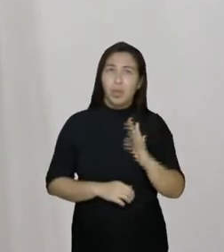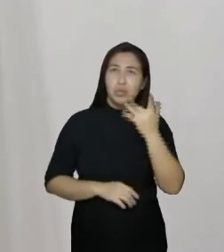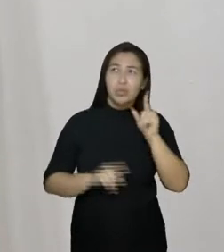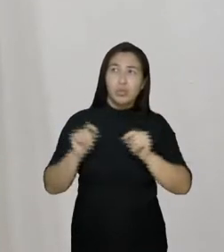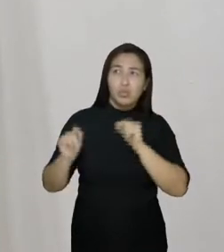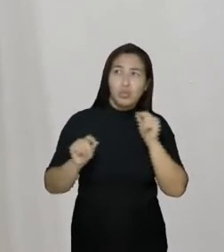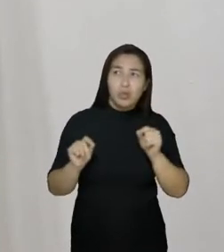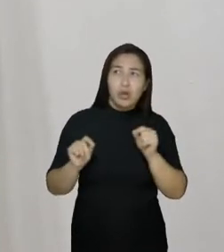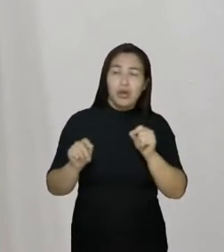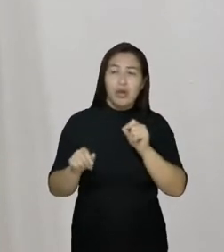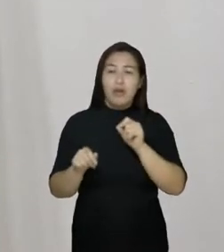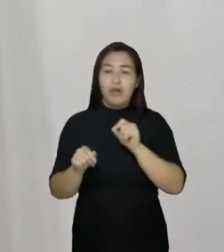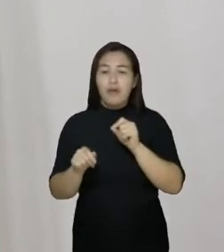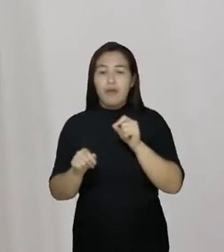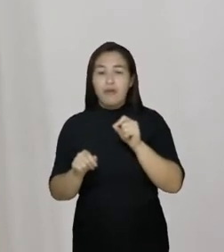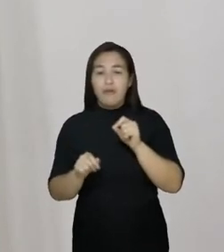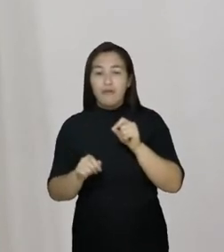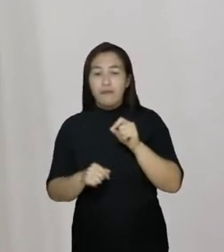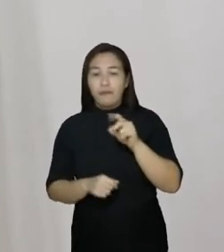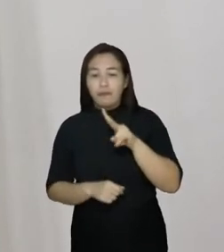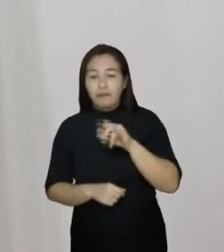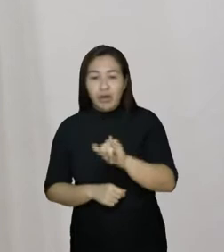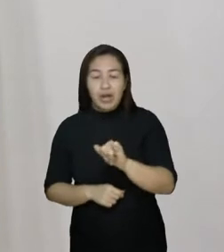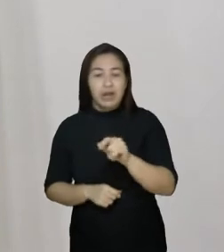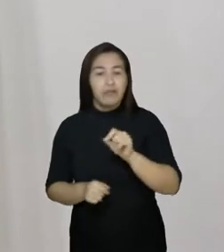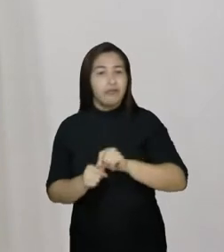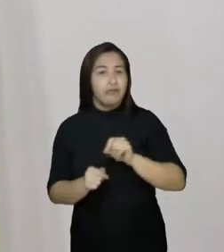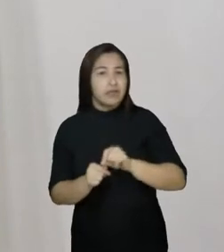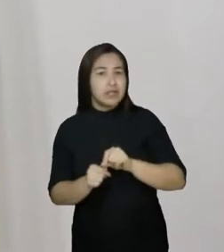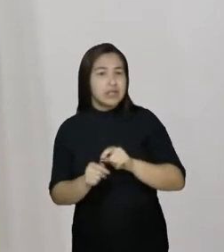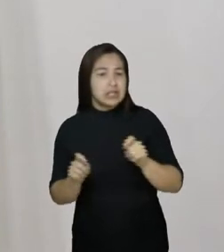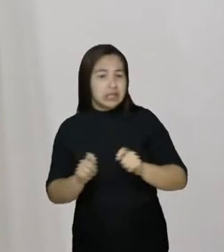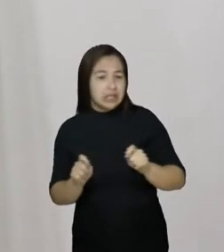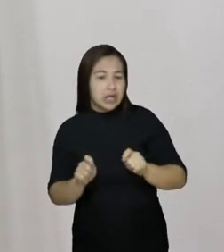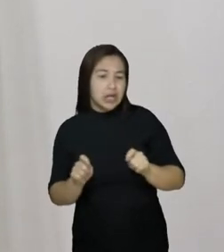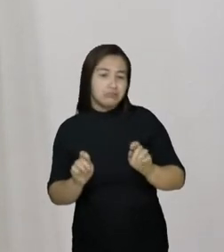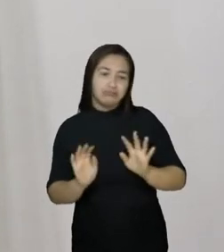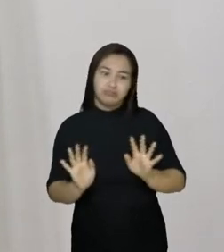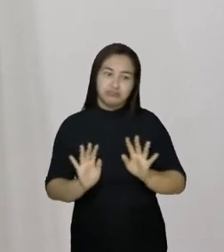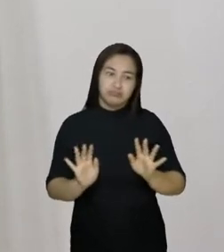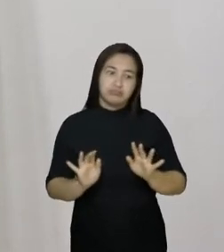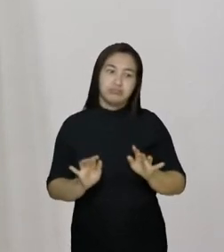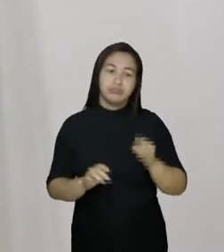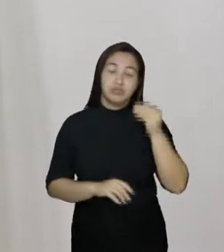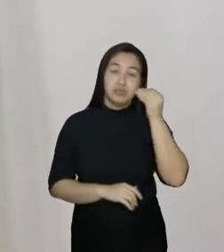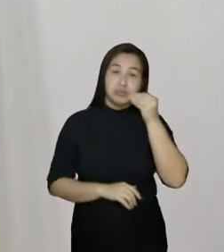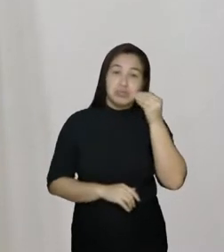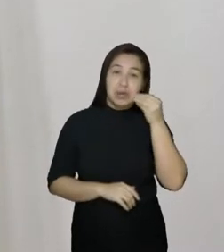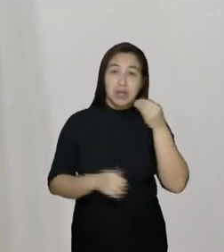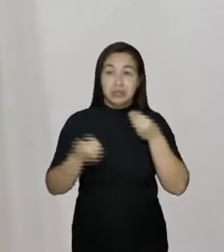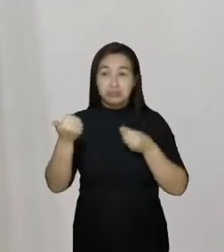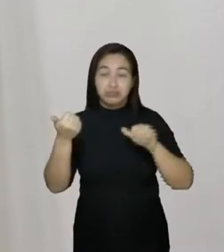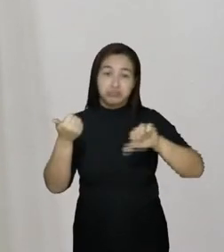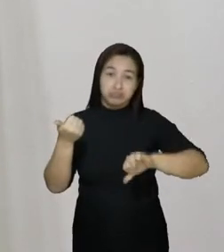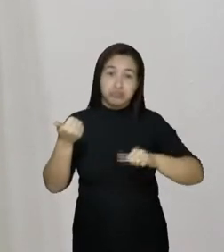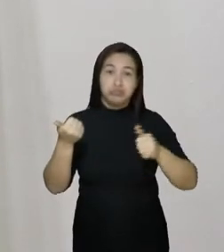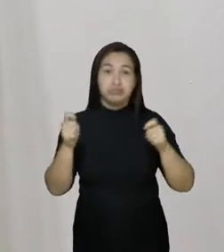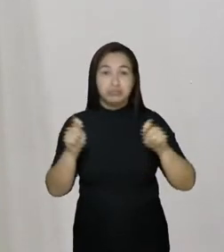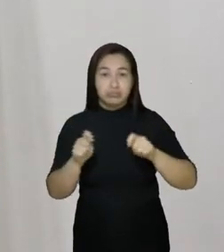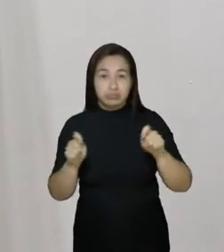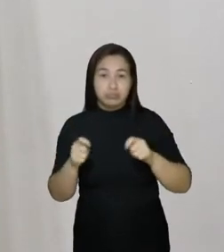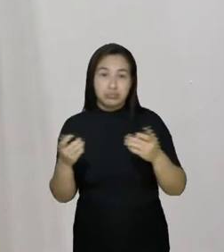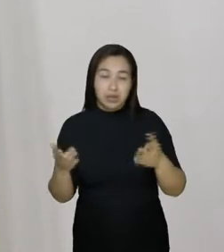fazer, né? E aprendemos com o passado, com as experiências que deram certo, o que nós podemos continuar a